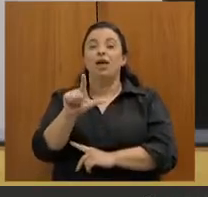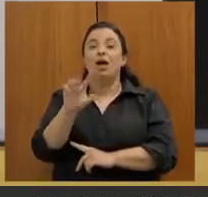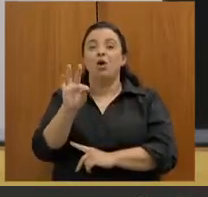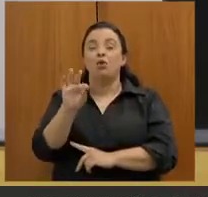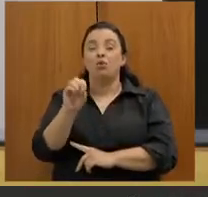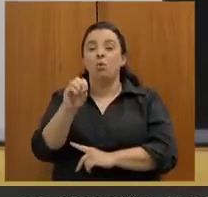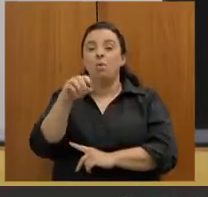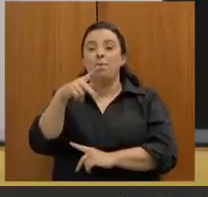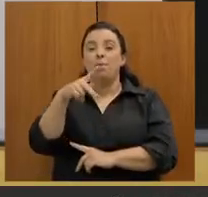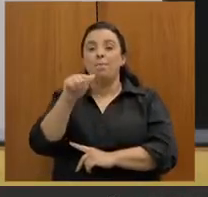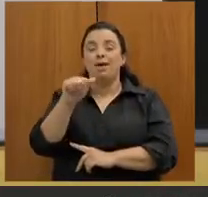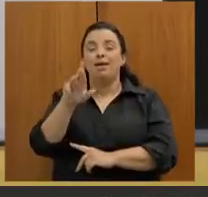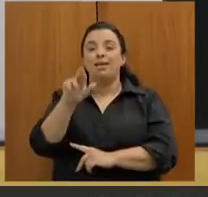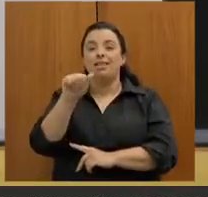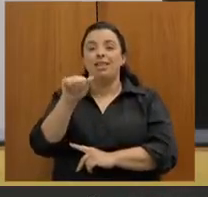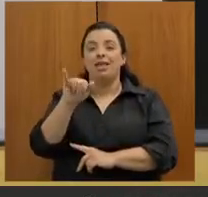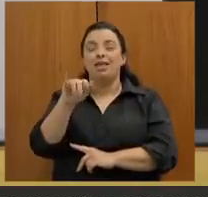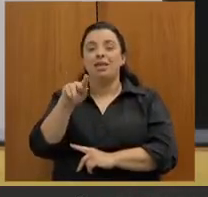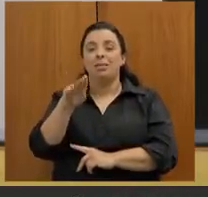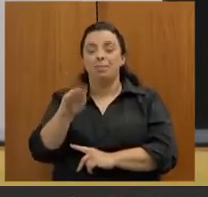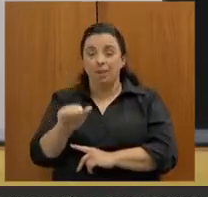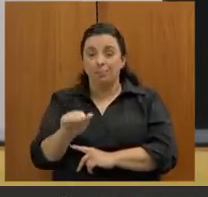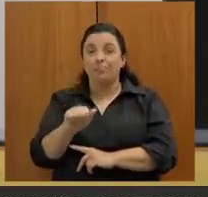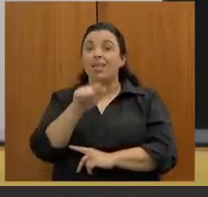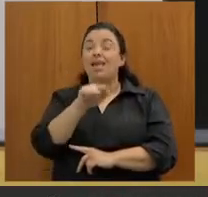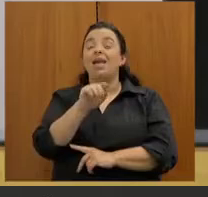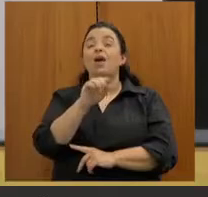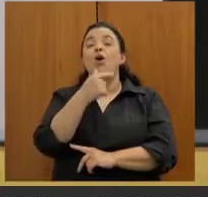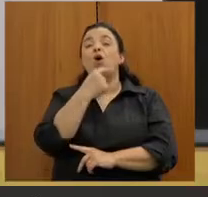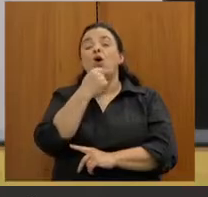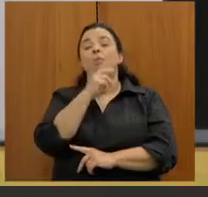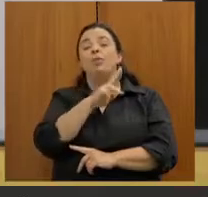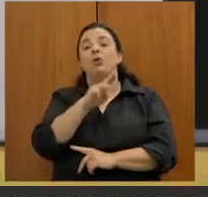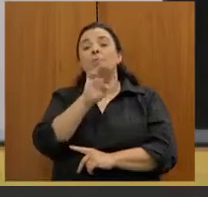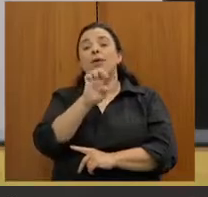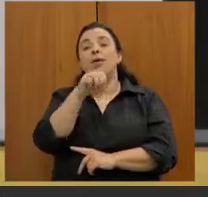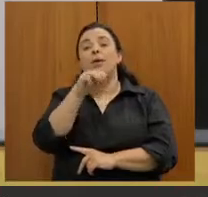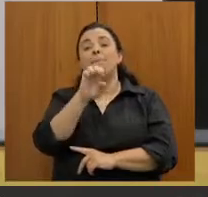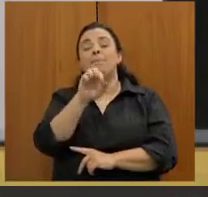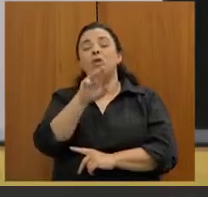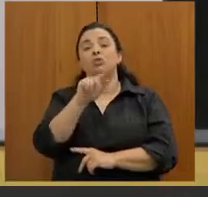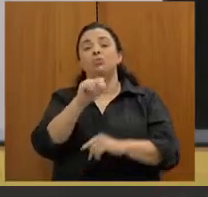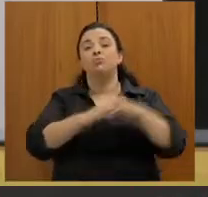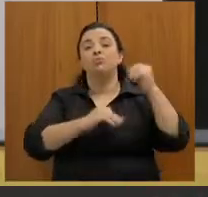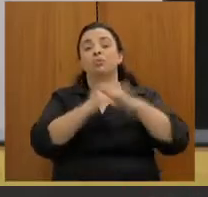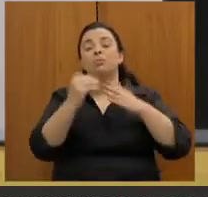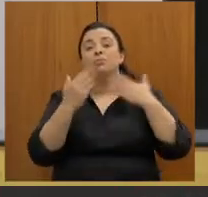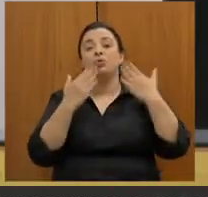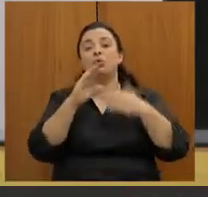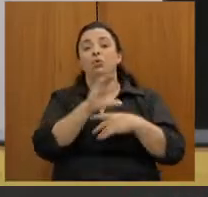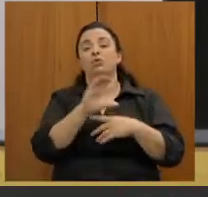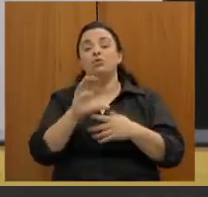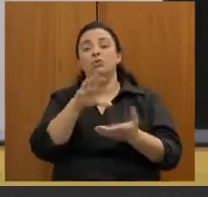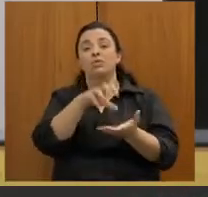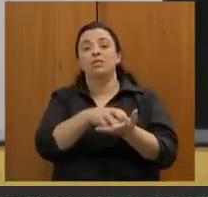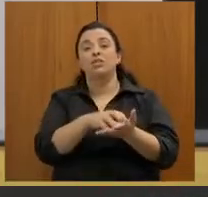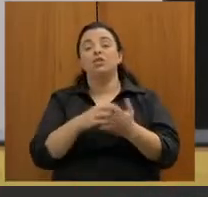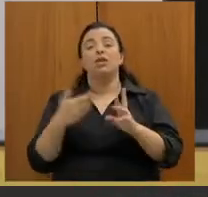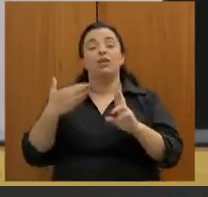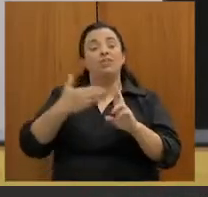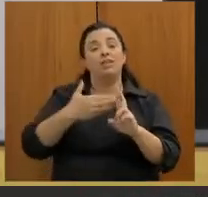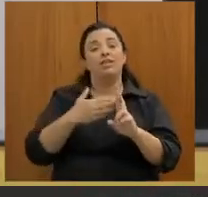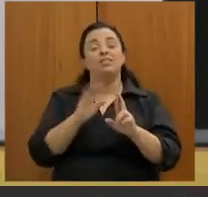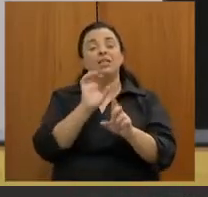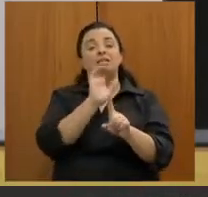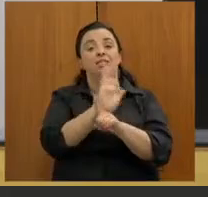Emerson cleidi Morais psicólogo clínico e social coordenador do centro de referência especializado de assistência social